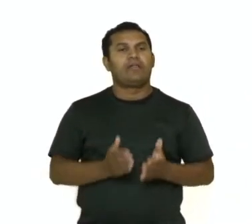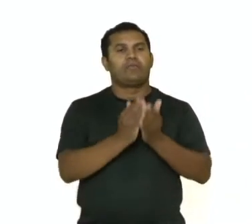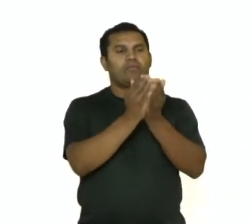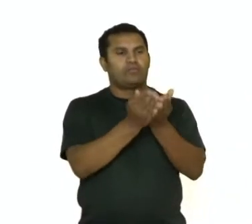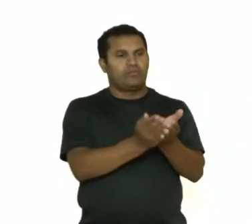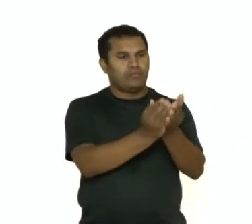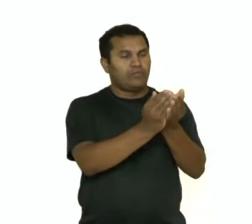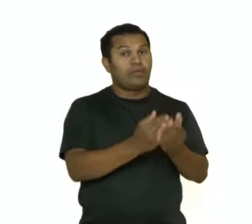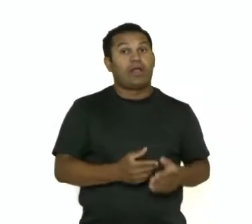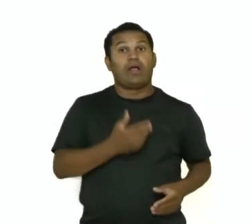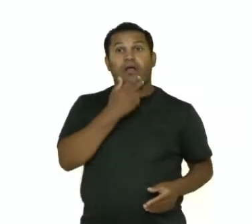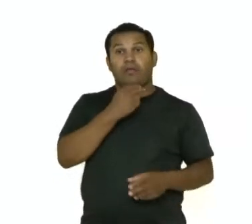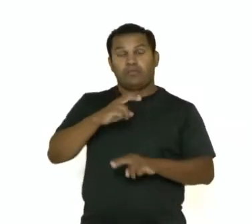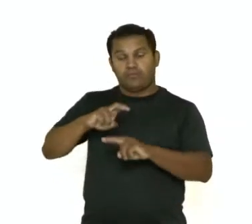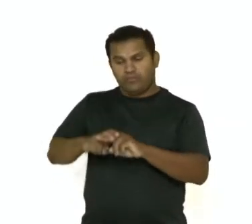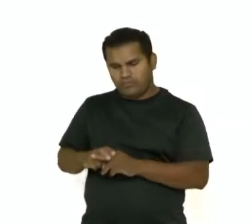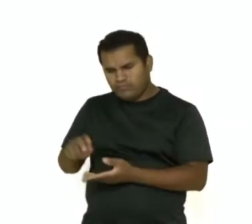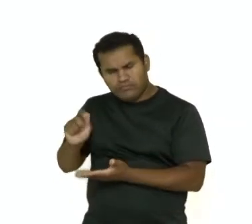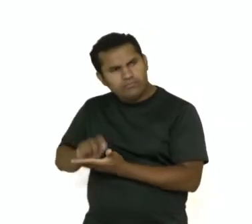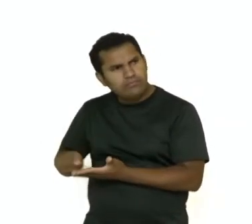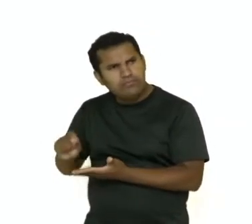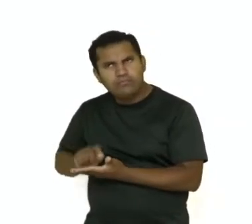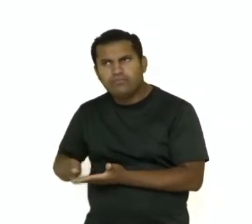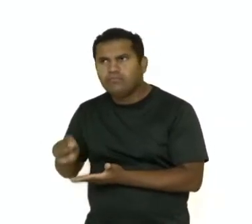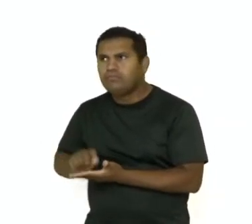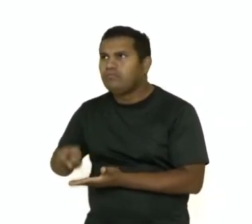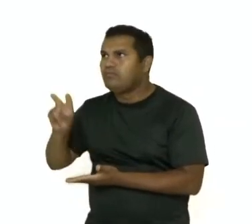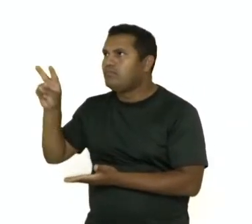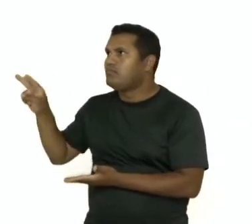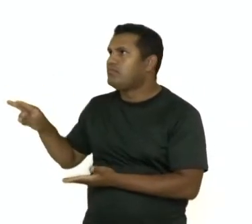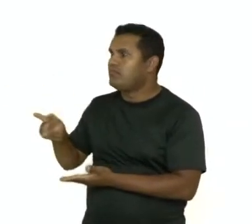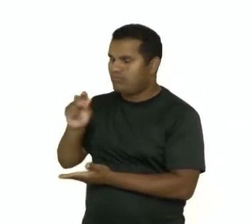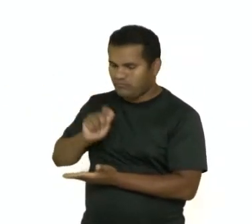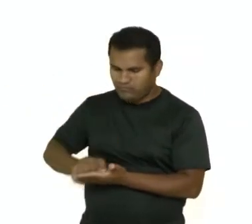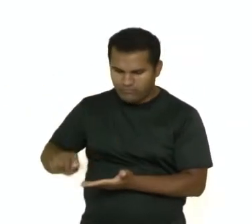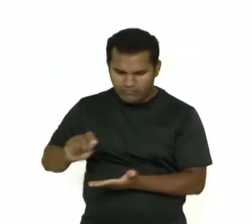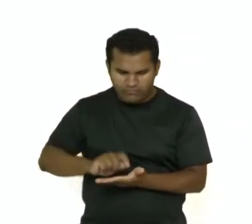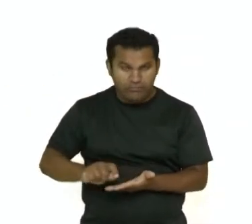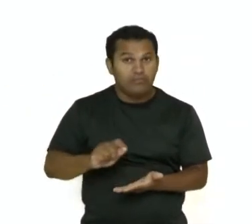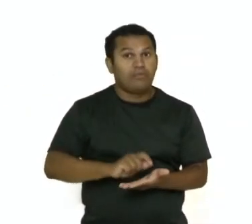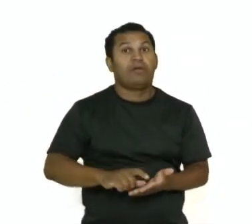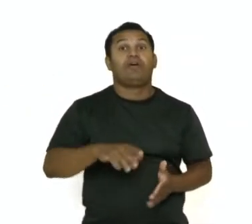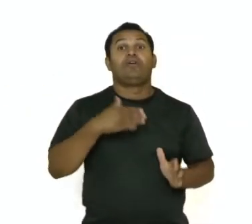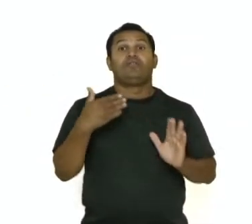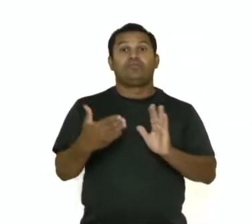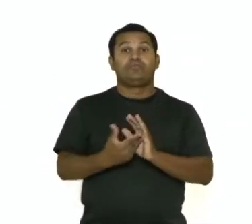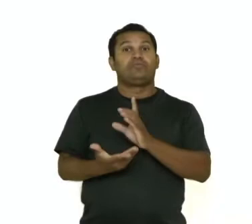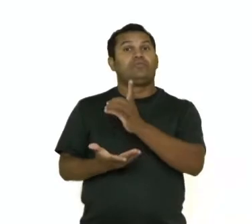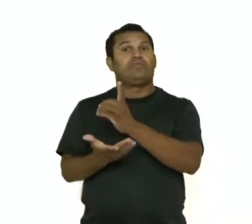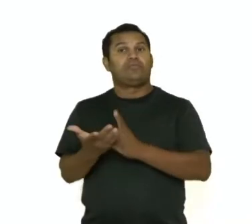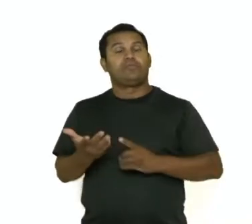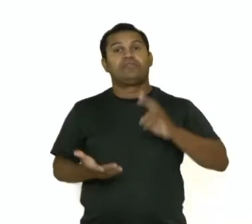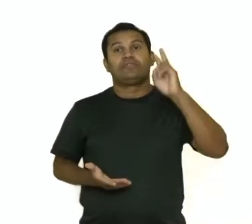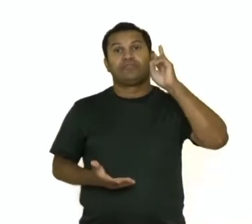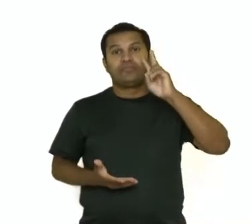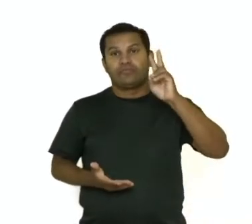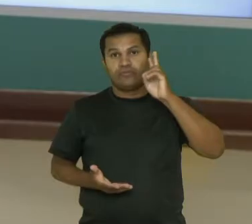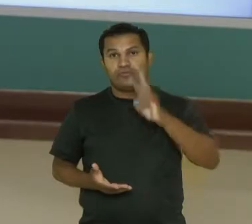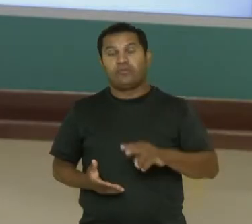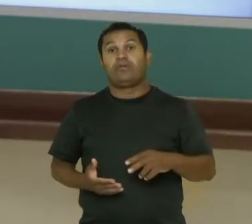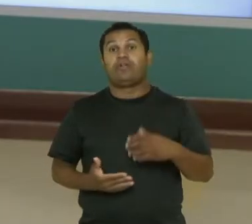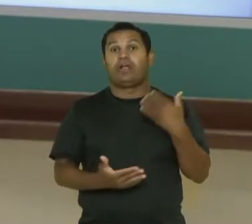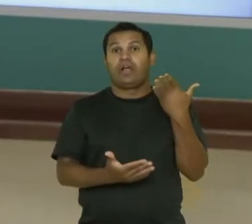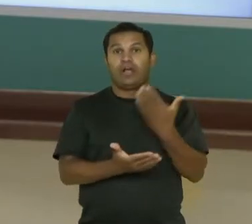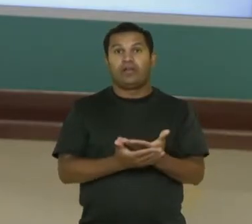Curiosidades? A carta possui um grande valor histórico, apesar de ser também um texto que marca o início da nossa